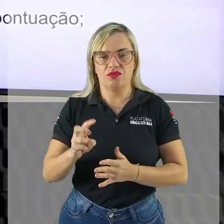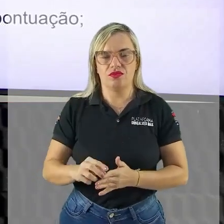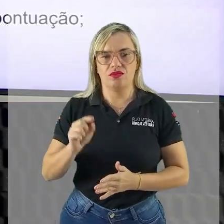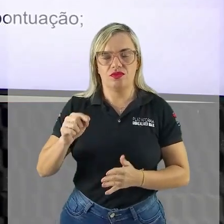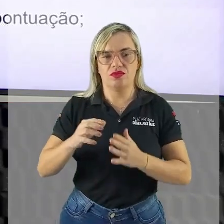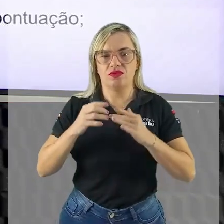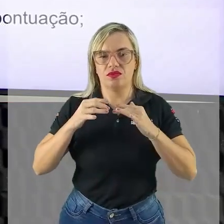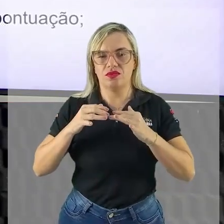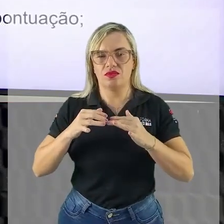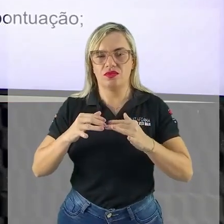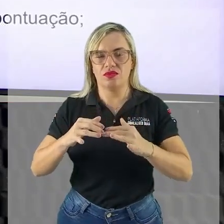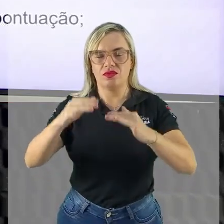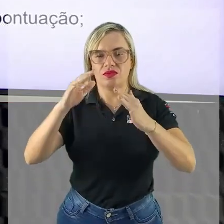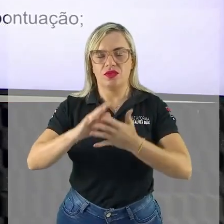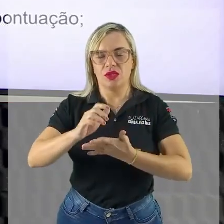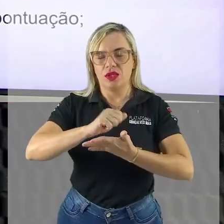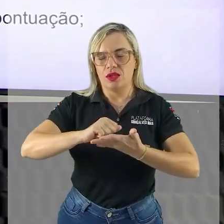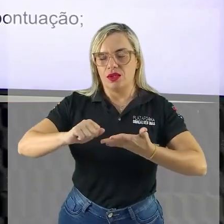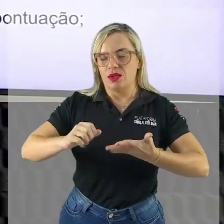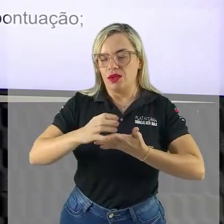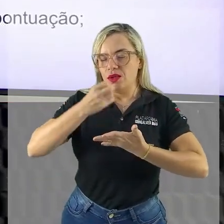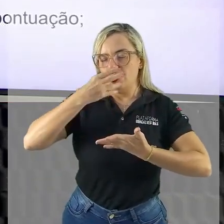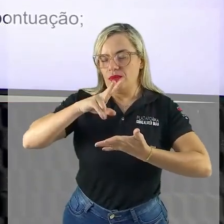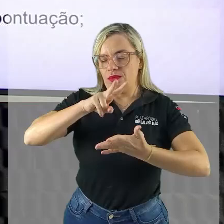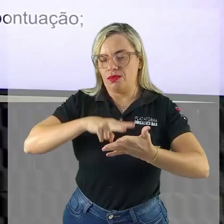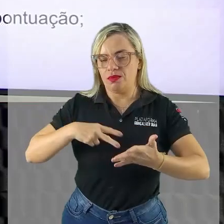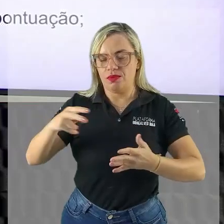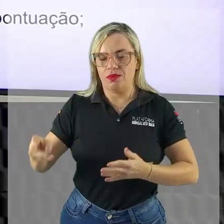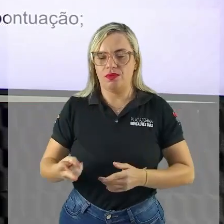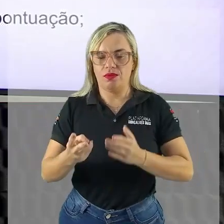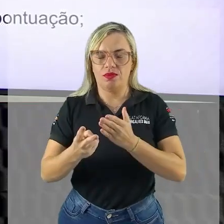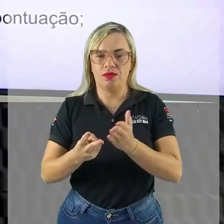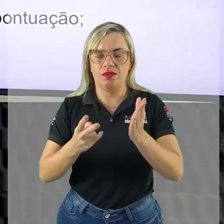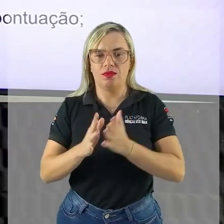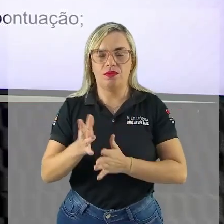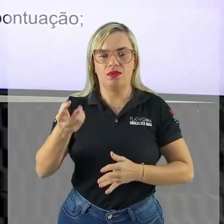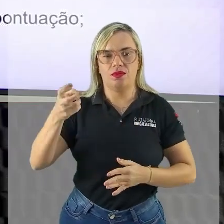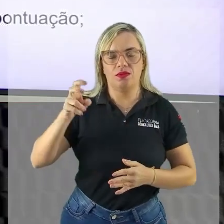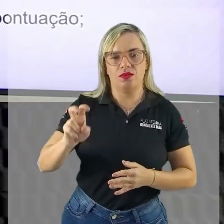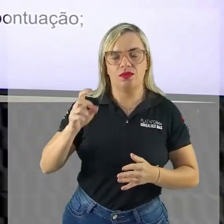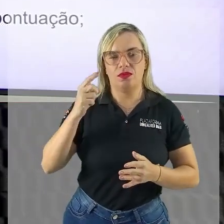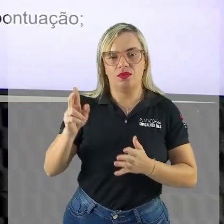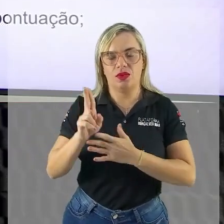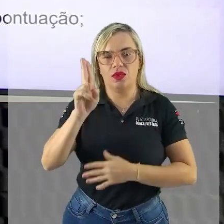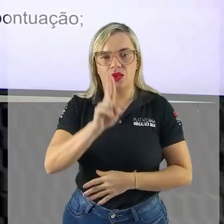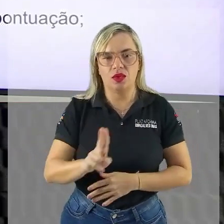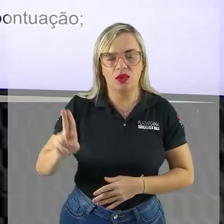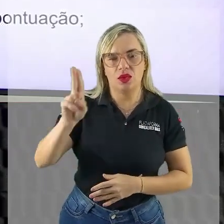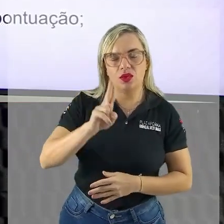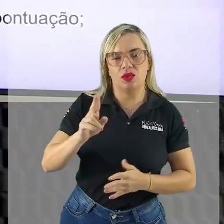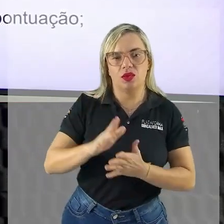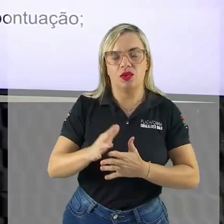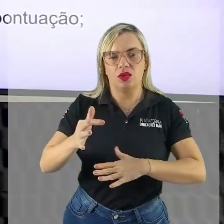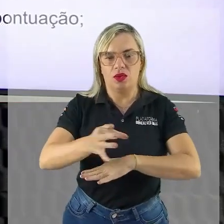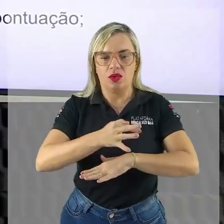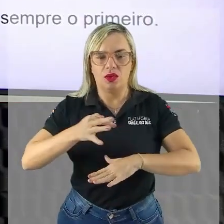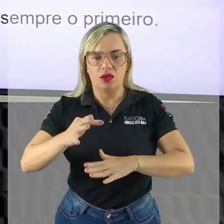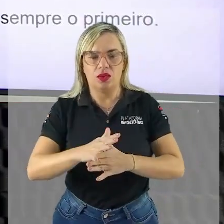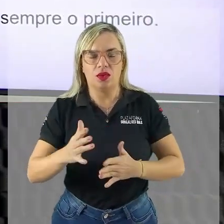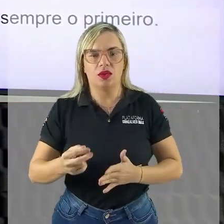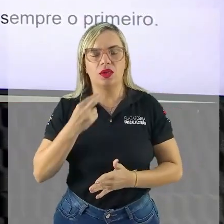a fluidez textual, e acaba perdendo também no critério 5, que fala sobre o uso da norma padrão culta da